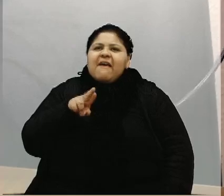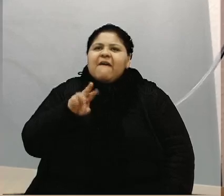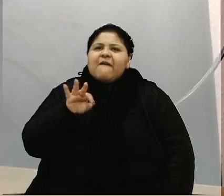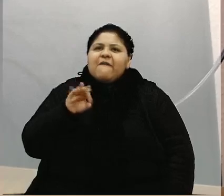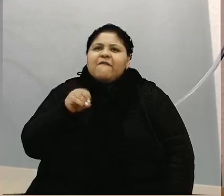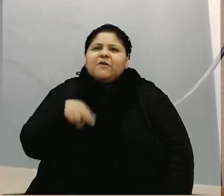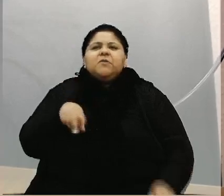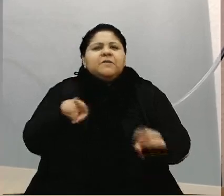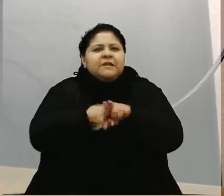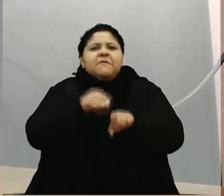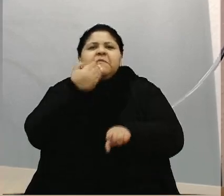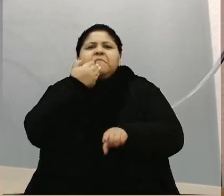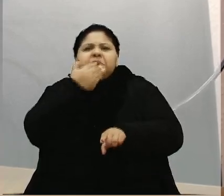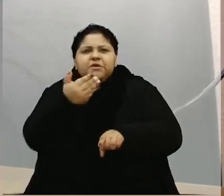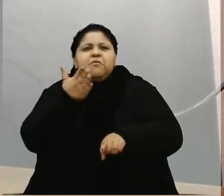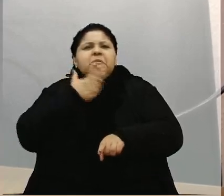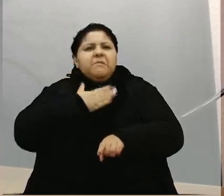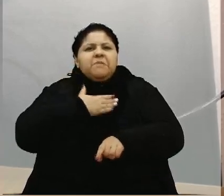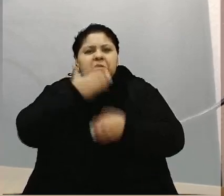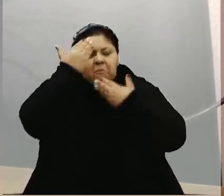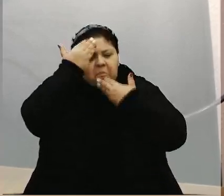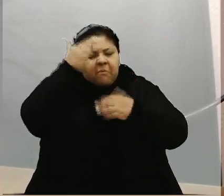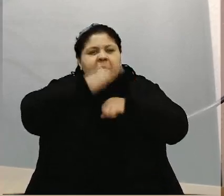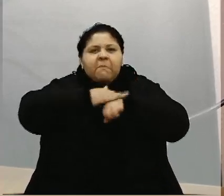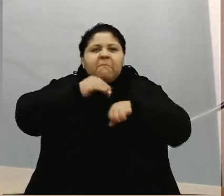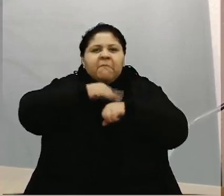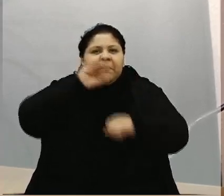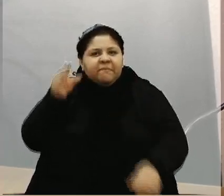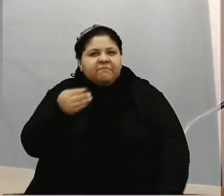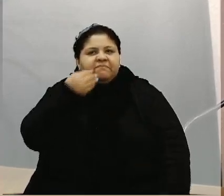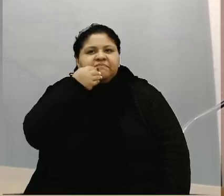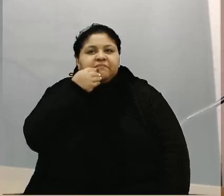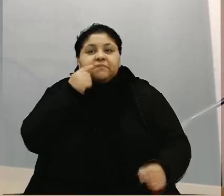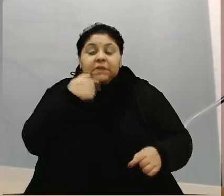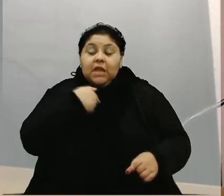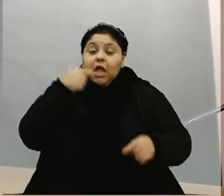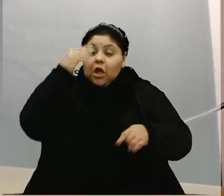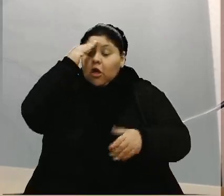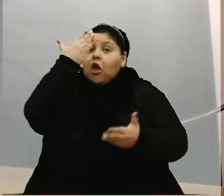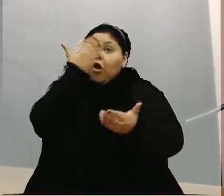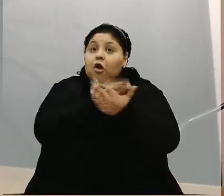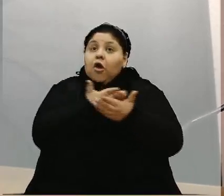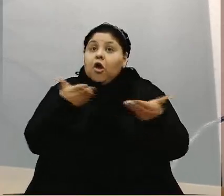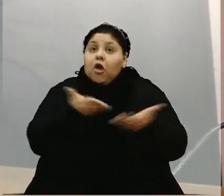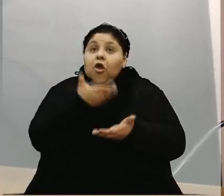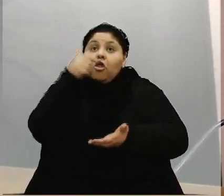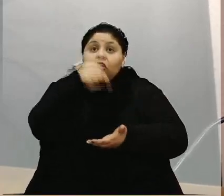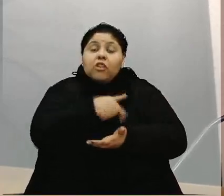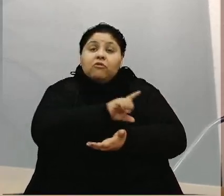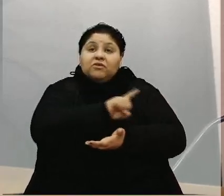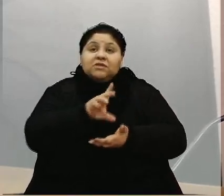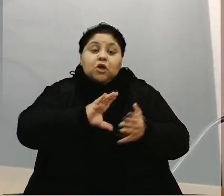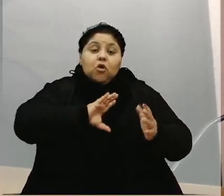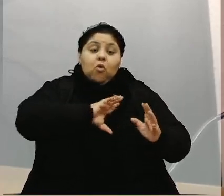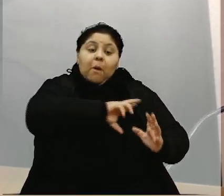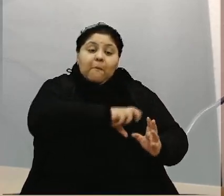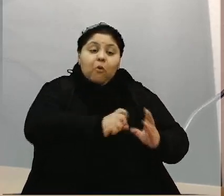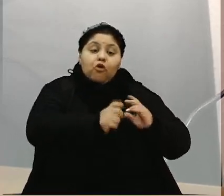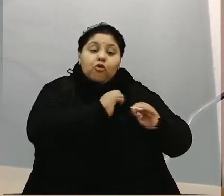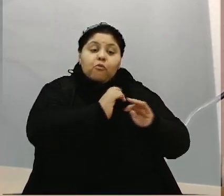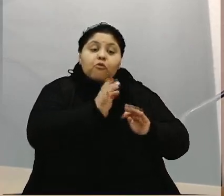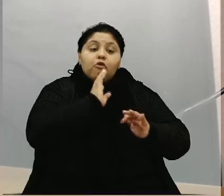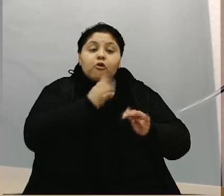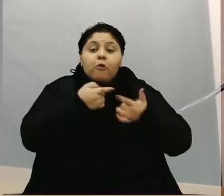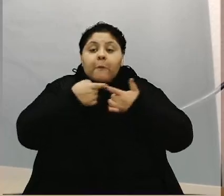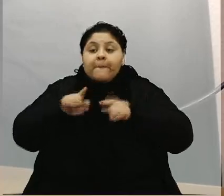Muito obrigada, queridos. Muito obrigada mesmo por essa oportunidade, porque eu creio que eu estando aqui não é somente para o Amor e Movimento ser conhecido, mas é para todas